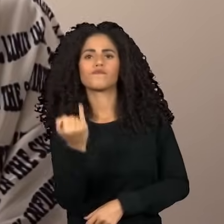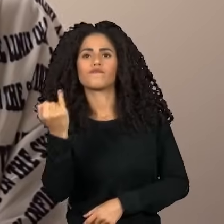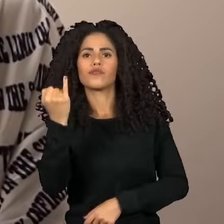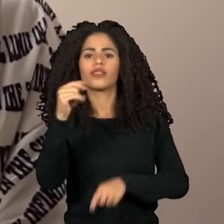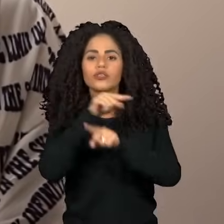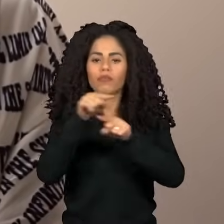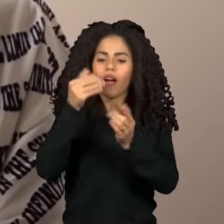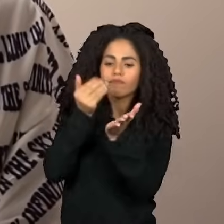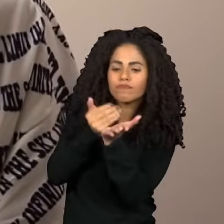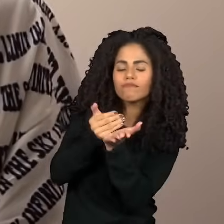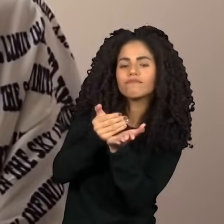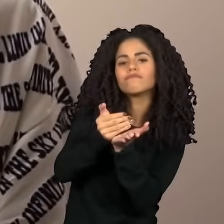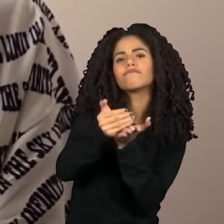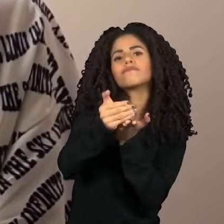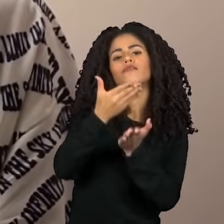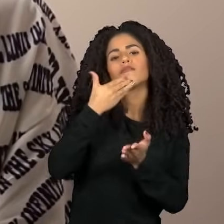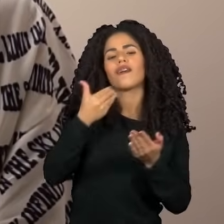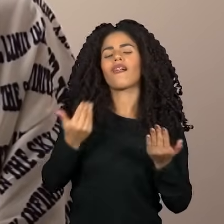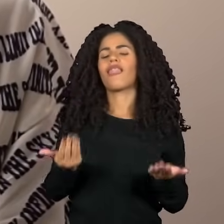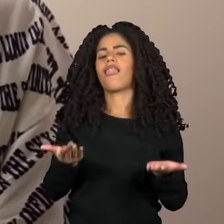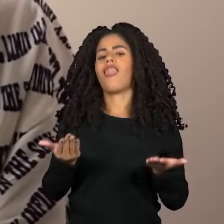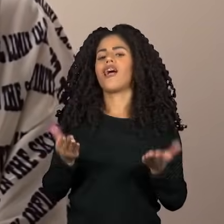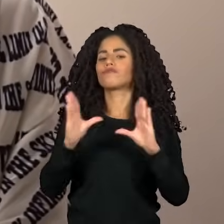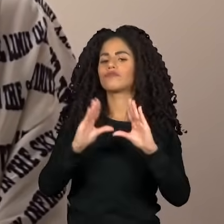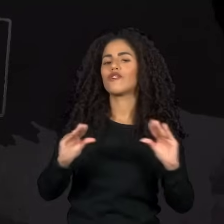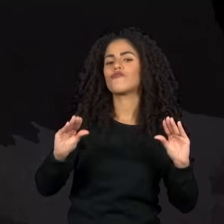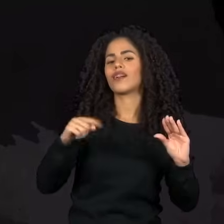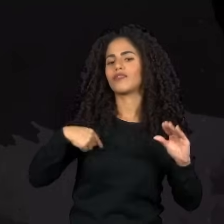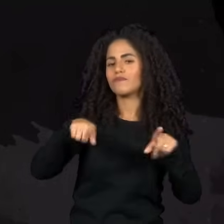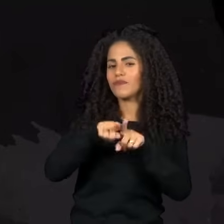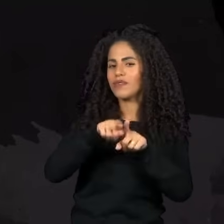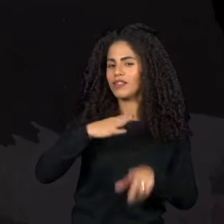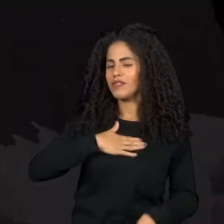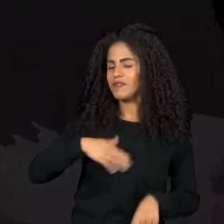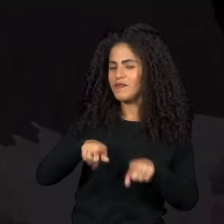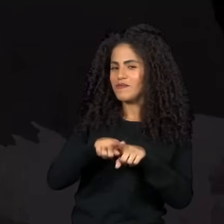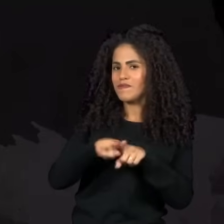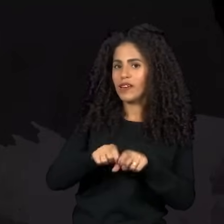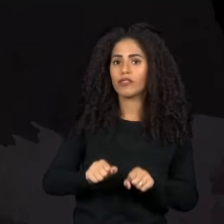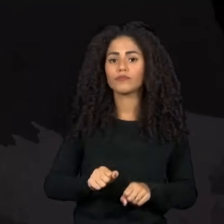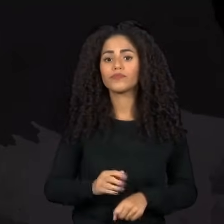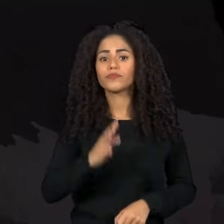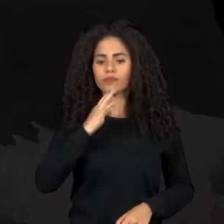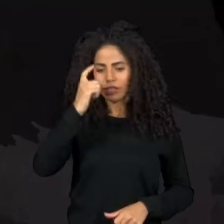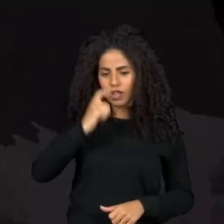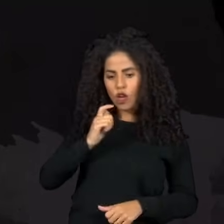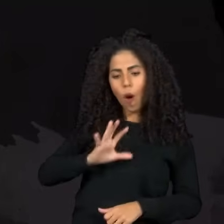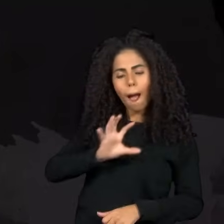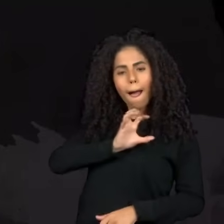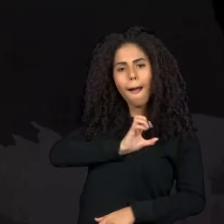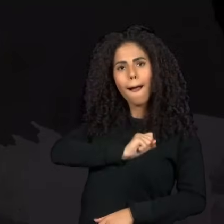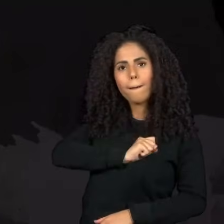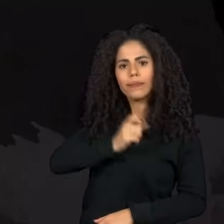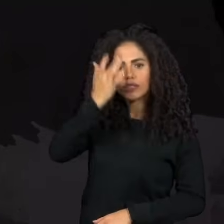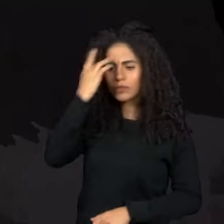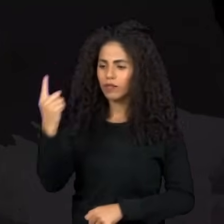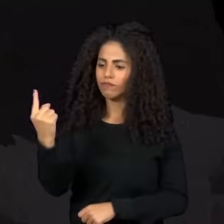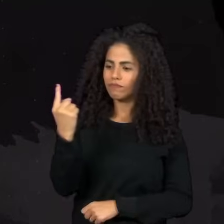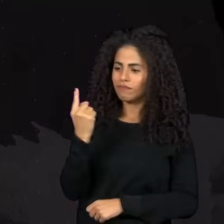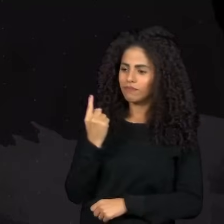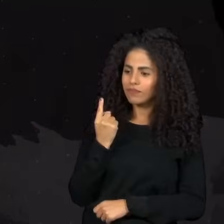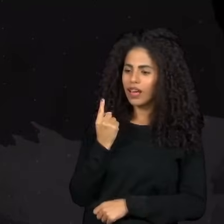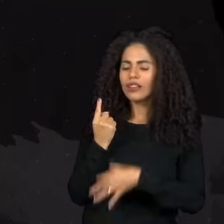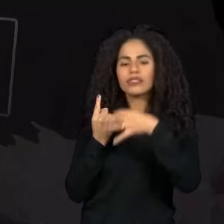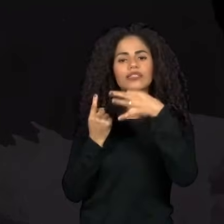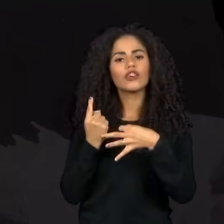coisas comecem a ficar mais leves para todo mundo, inclusive para mim. A oportunidade de você amar alguém chega sem nem avisar. Que seja justa